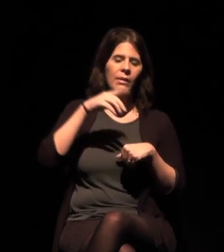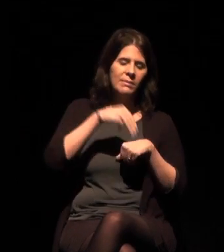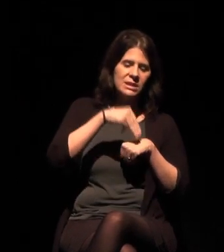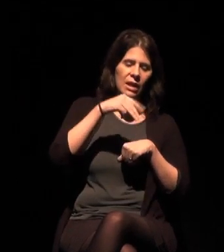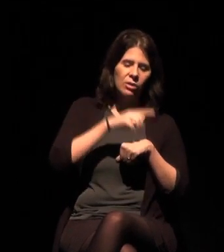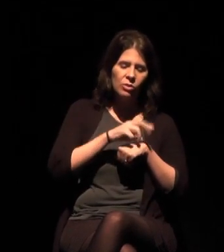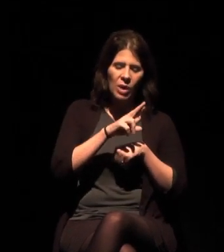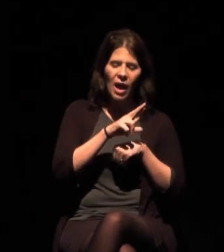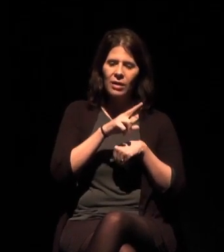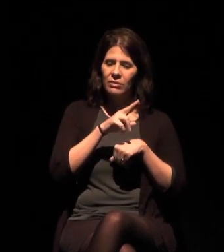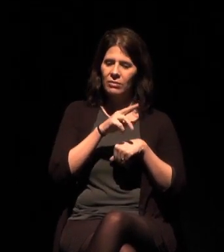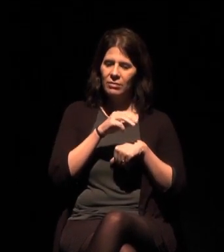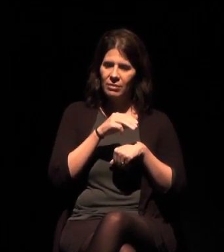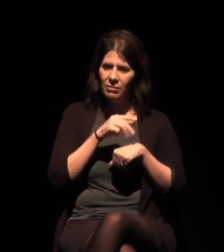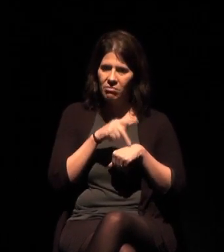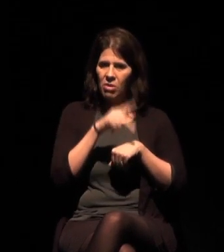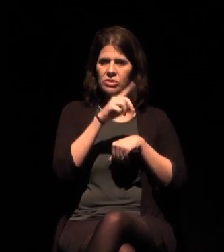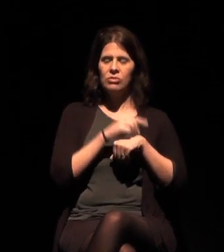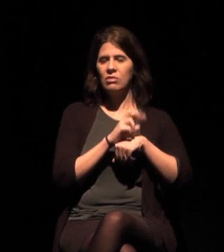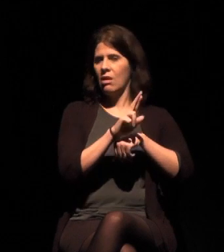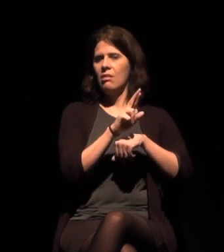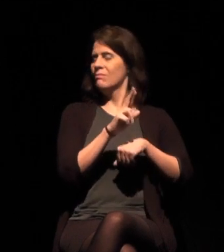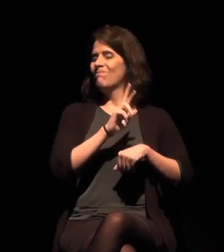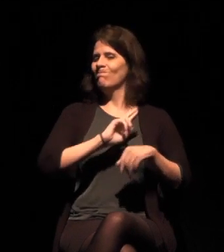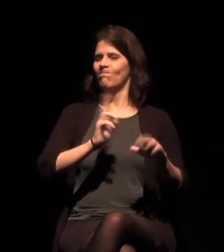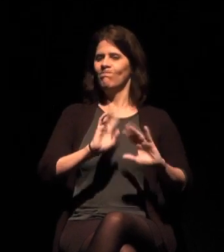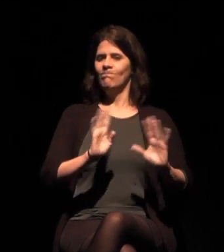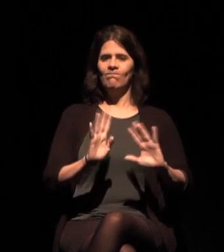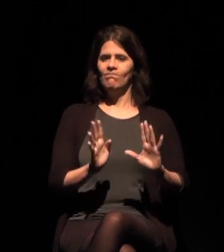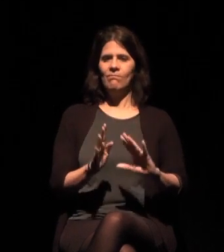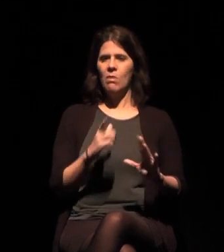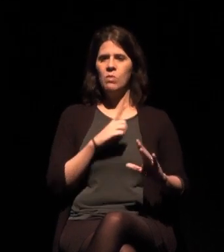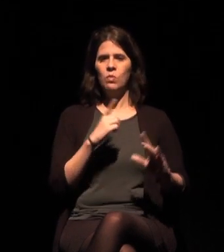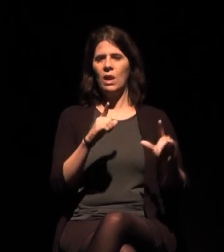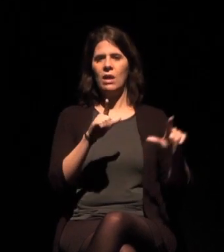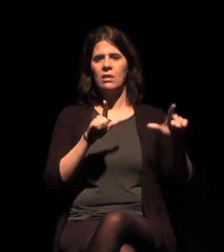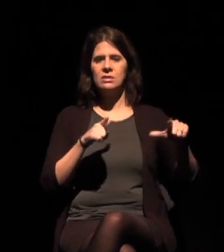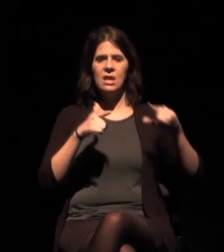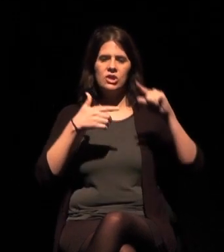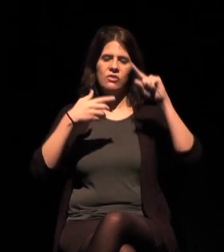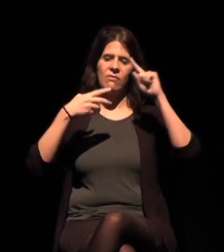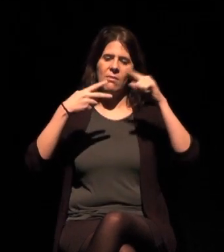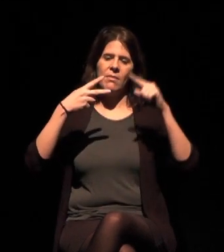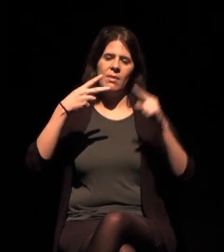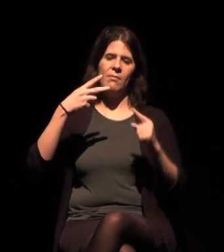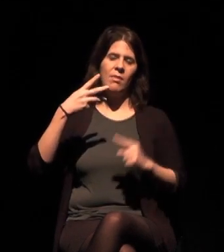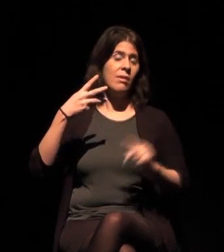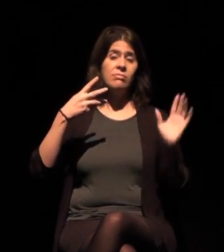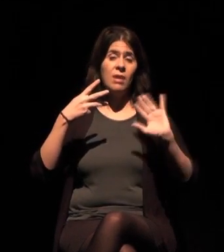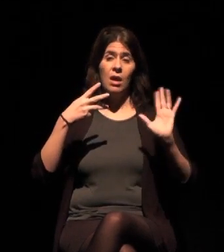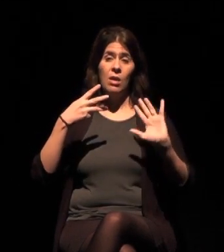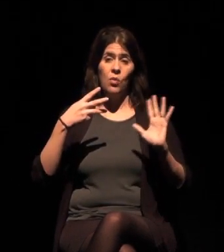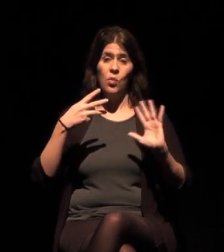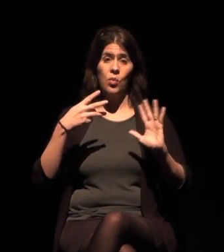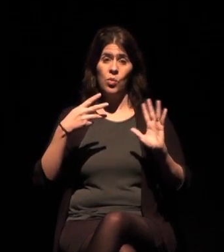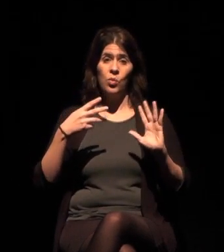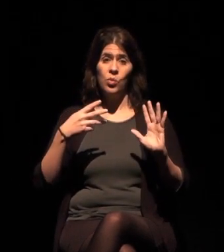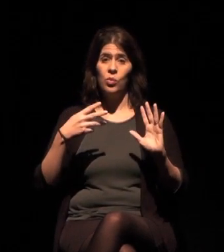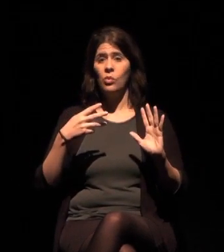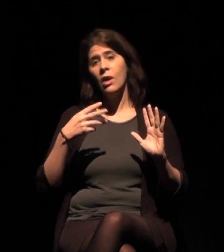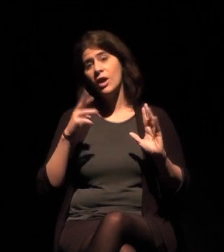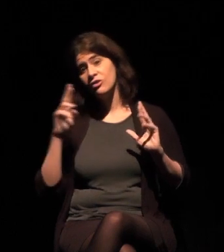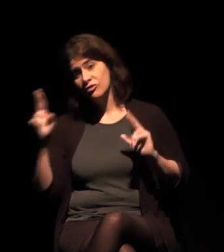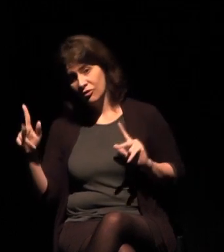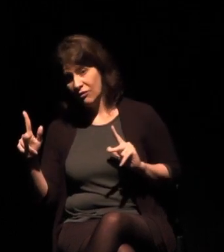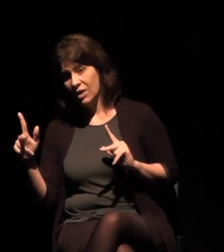pac ciência e tecnologia uma estrutura am está perto da universidade do porto não faz parte da estrutura da universidade